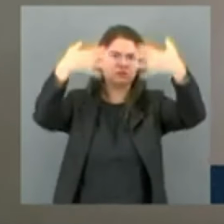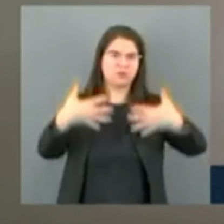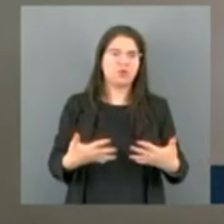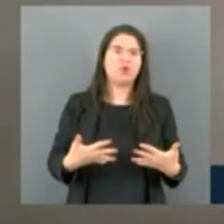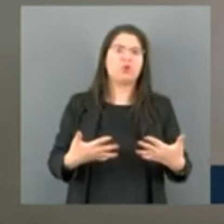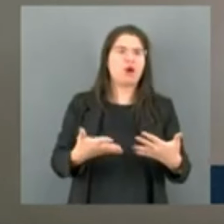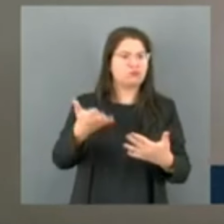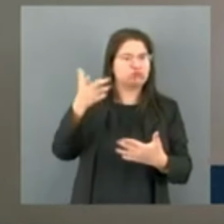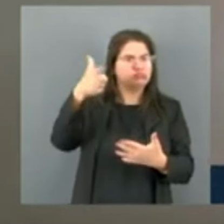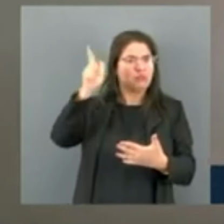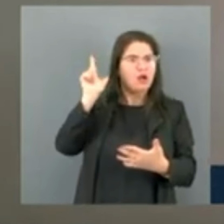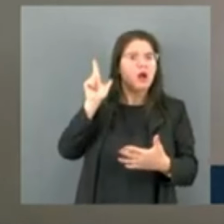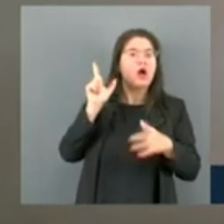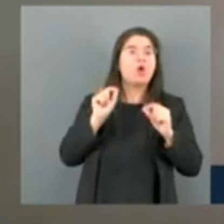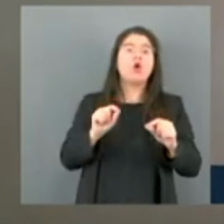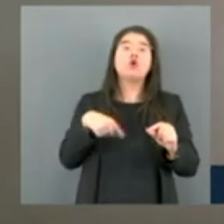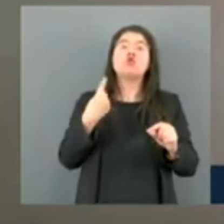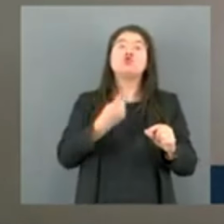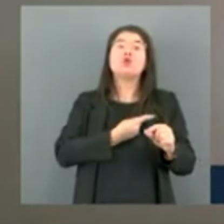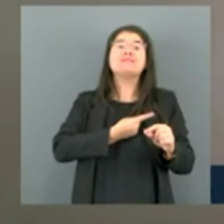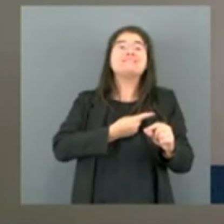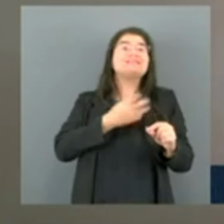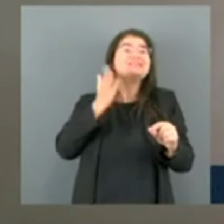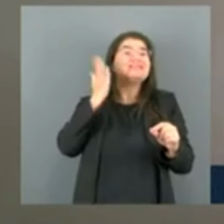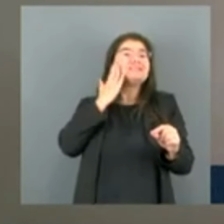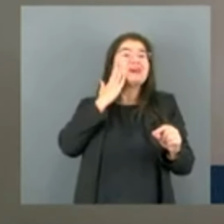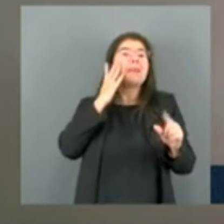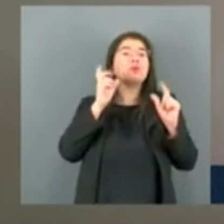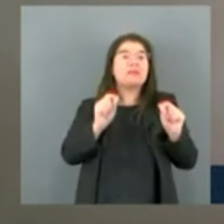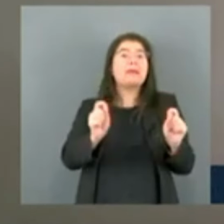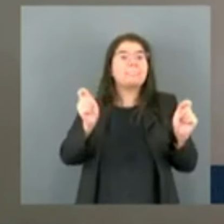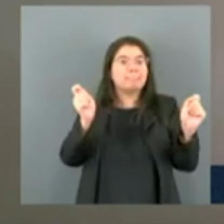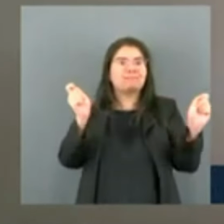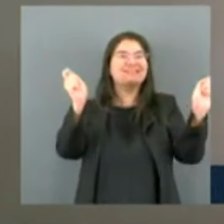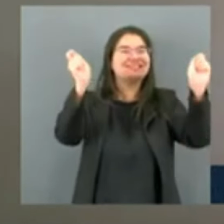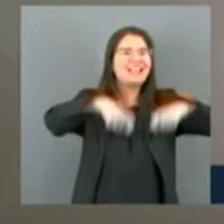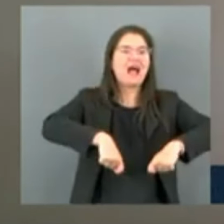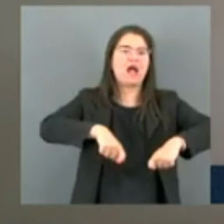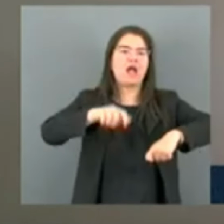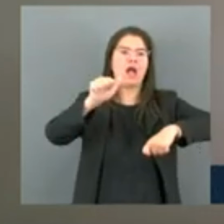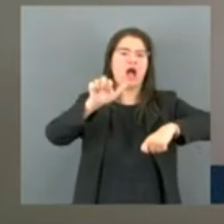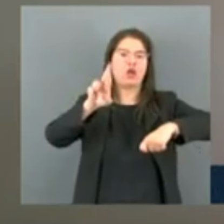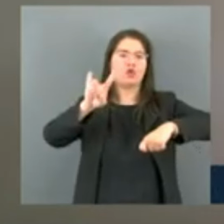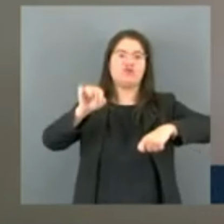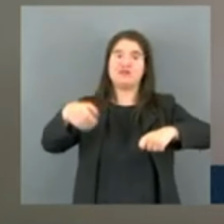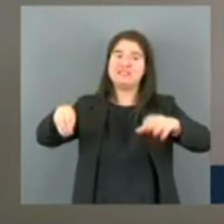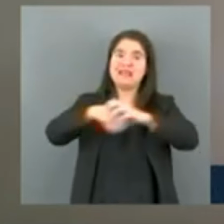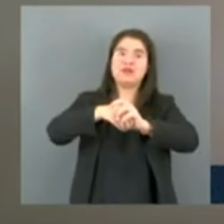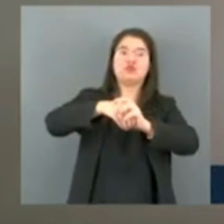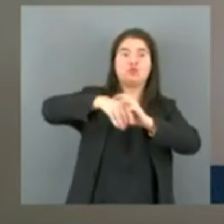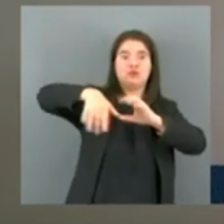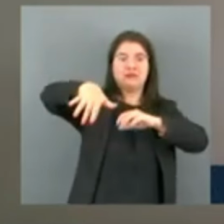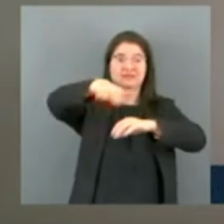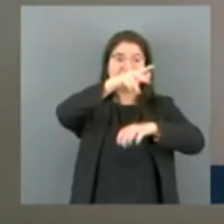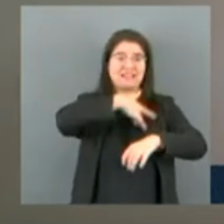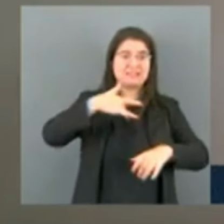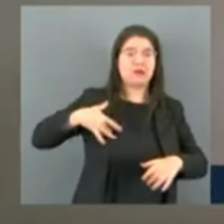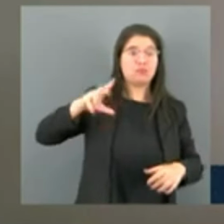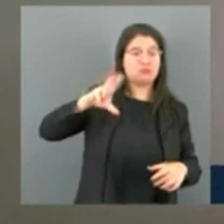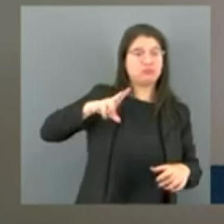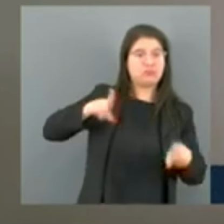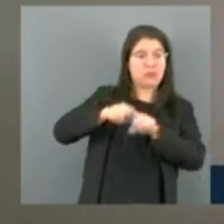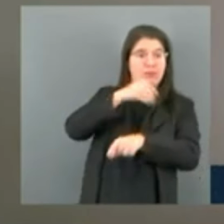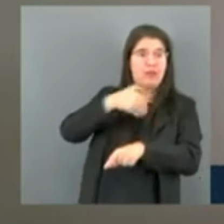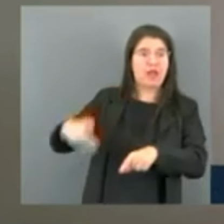anteriores, a gente sabe o potencial que o Ayurveda tem, né, dentro de saúde pública, dentro da saúde privada, e para contribuir com a saúde